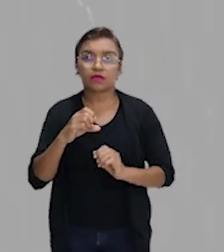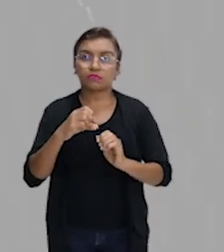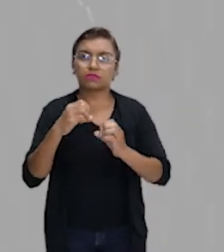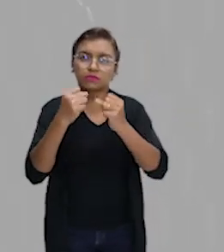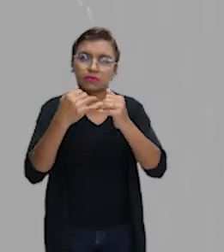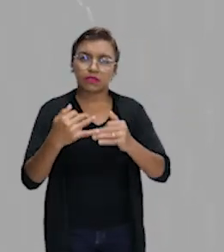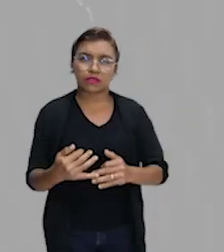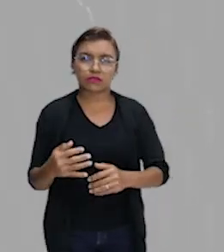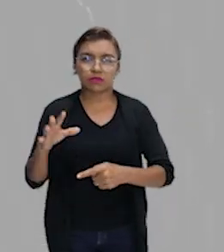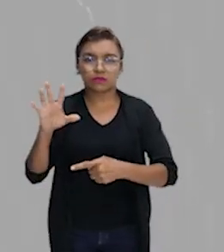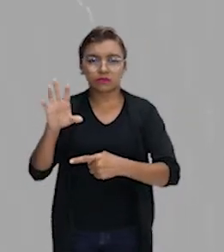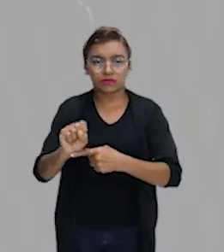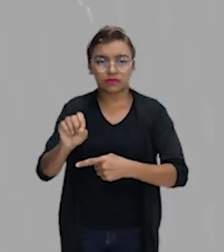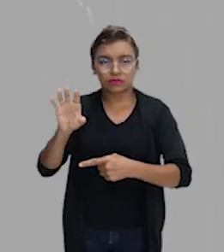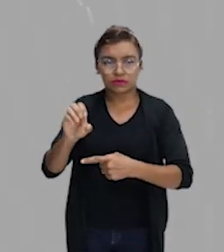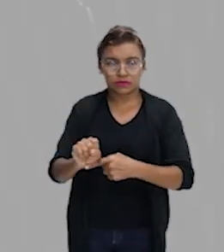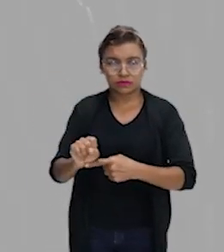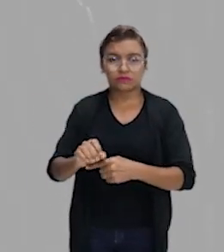de sal.